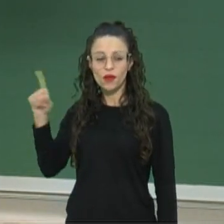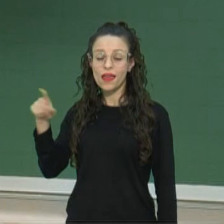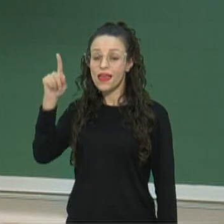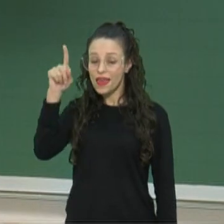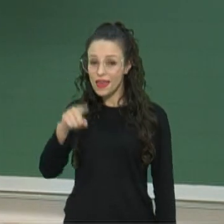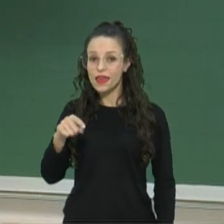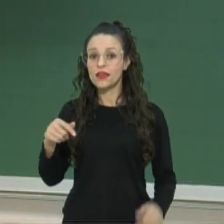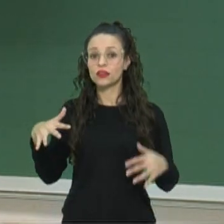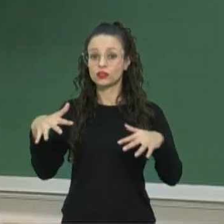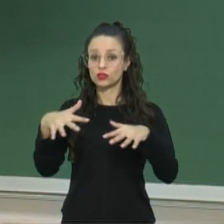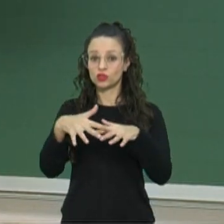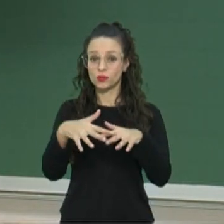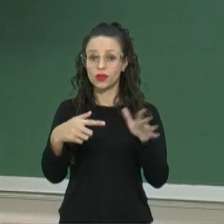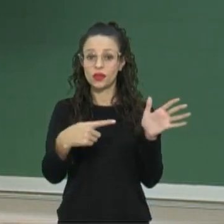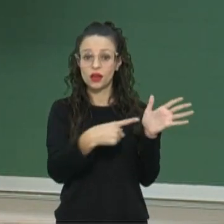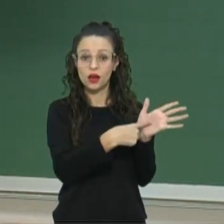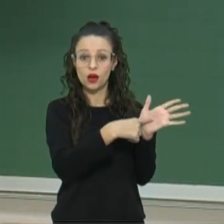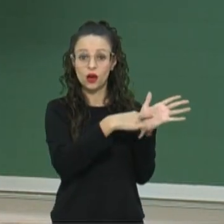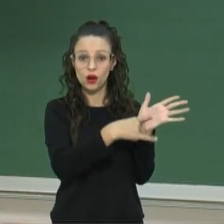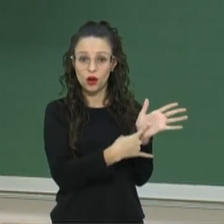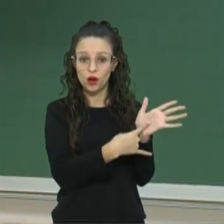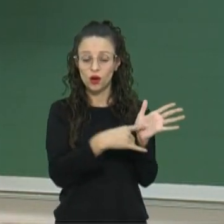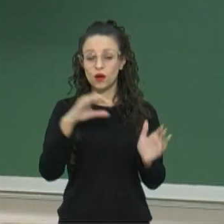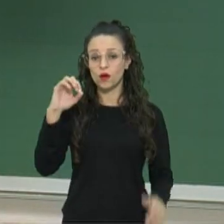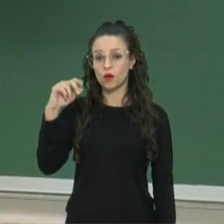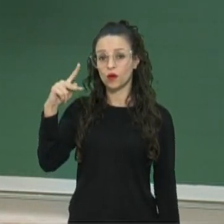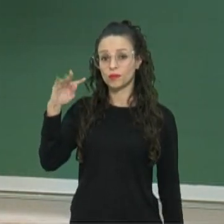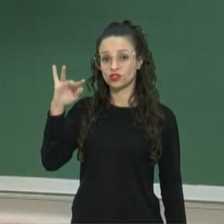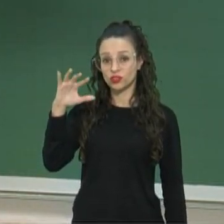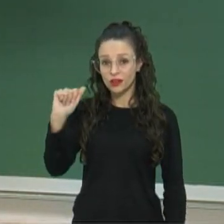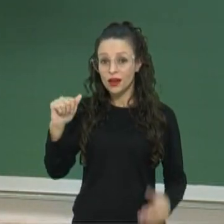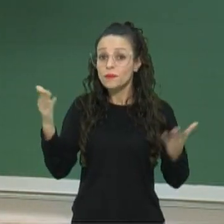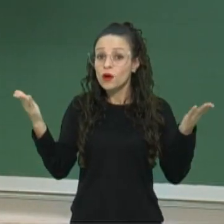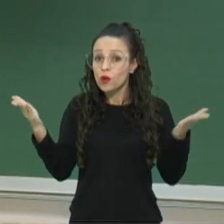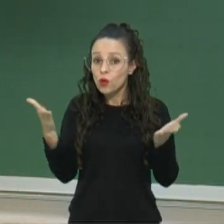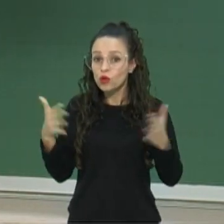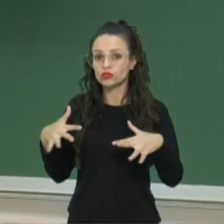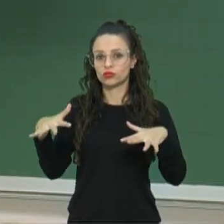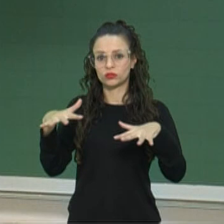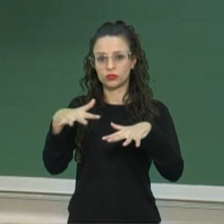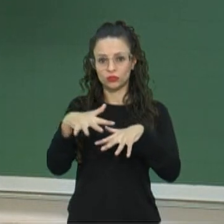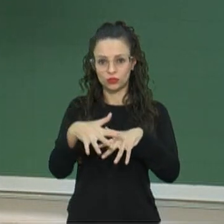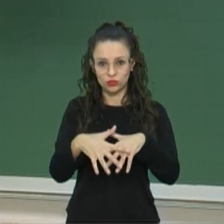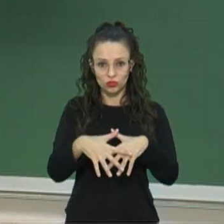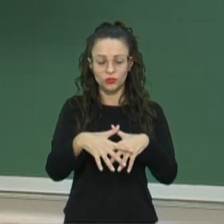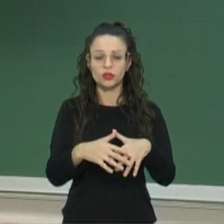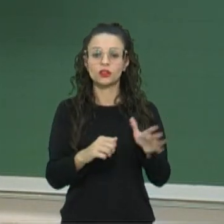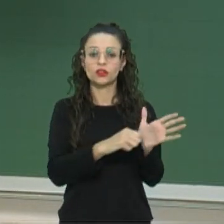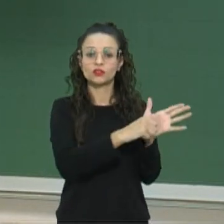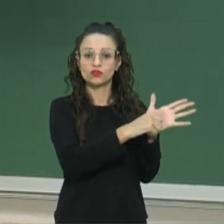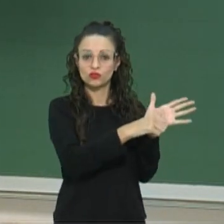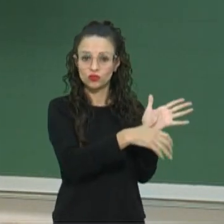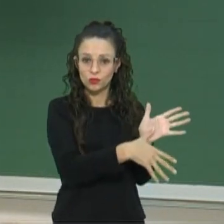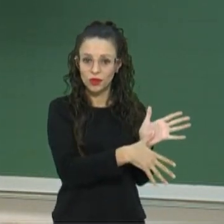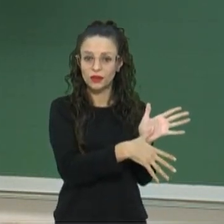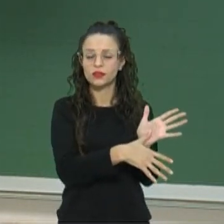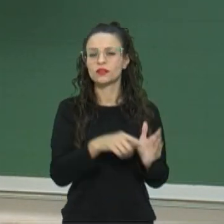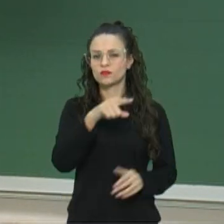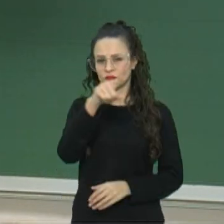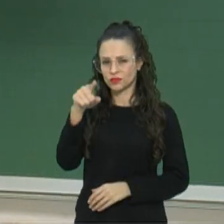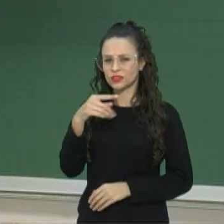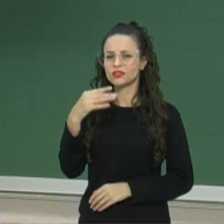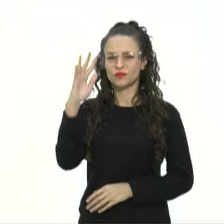óptica. O nosso foco da aula de hoje, galera, é a isomeria geométrica, tá? Que é muito conhecida e vocês vão entender por